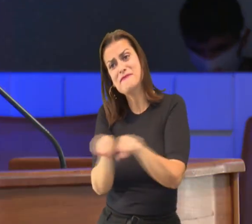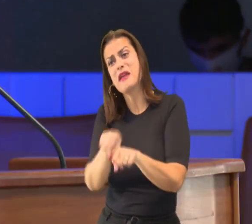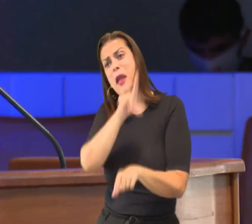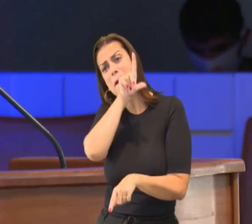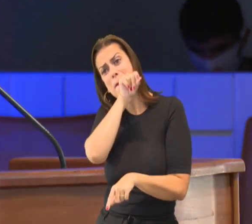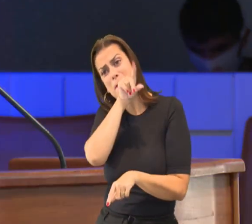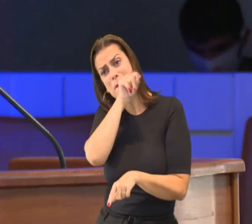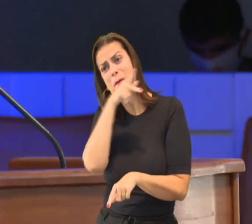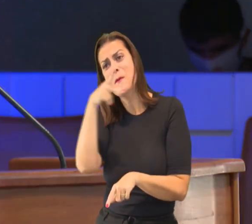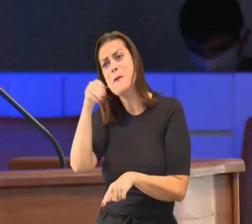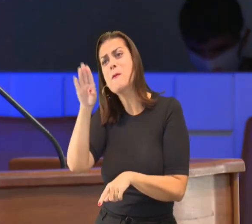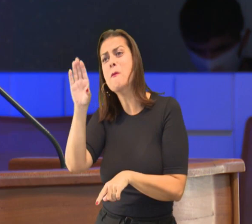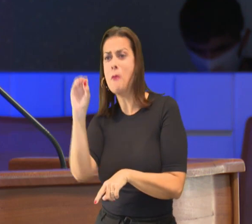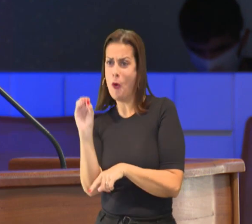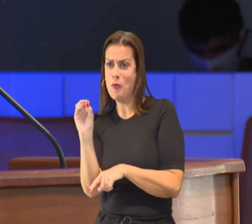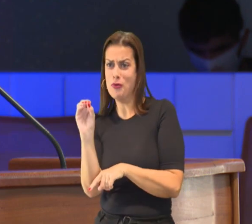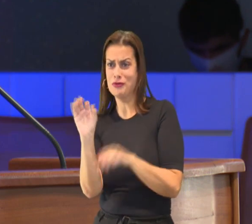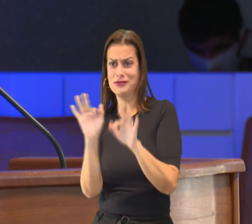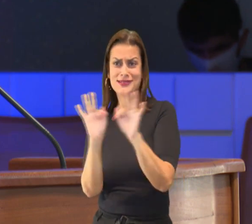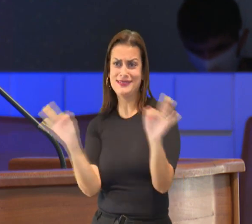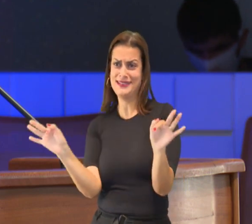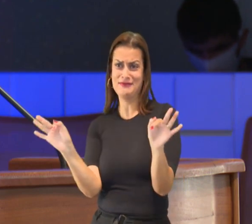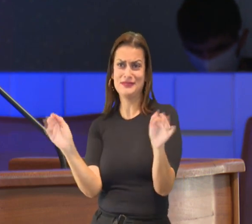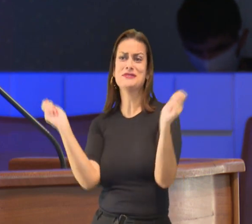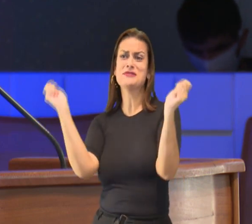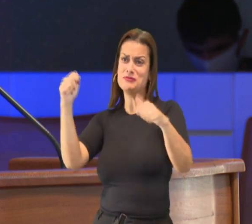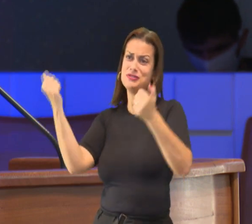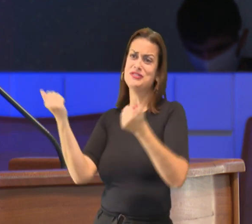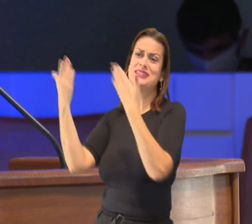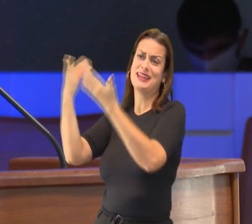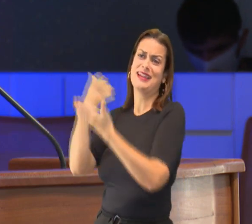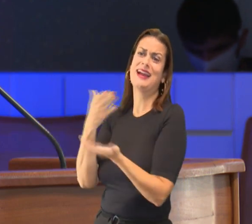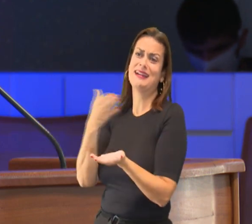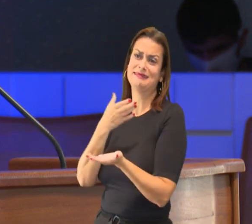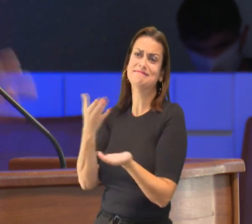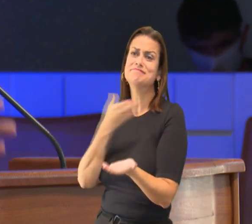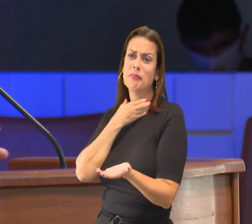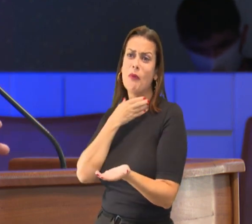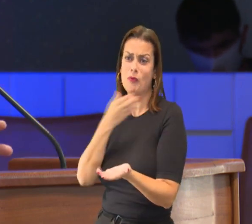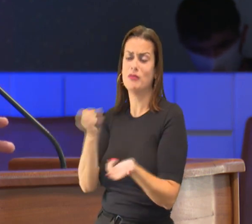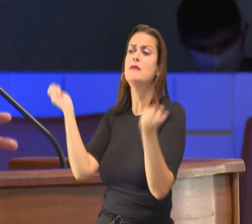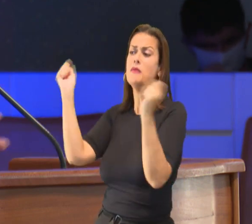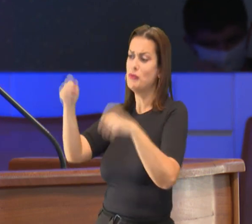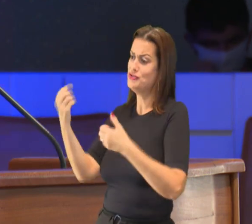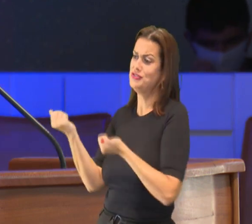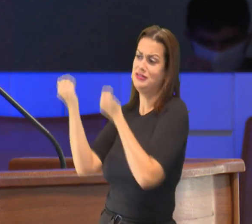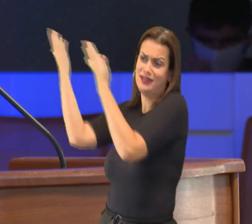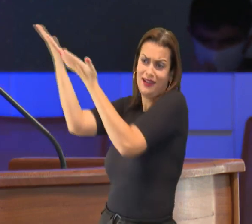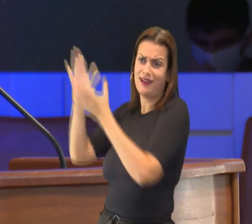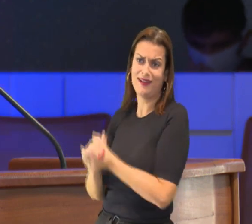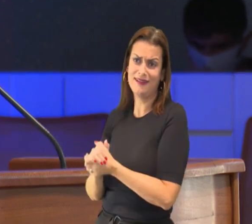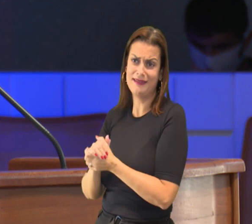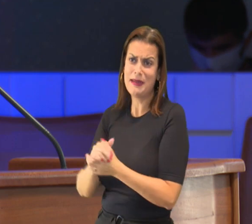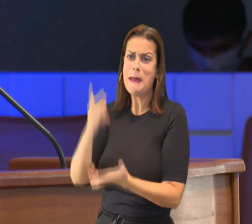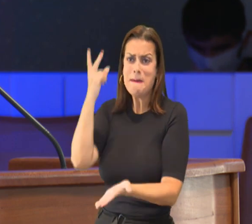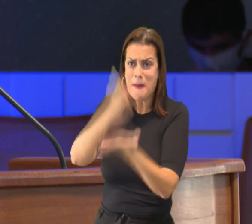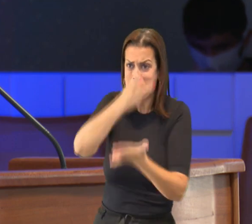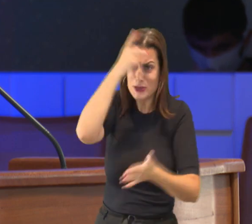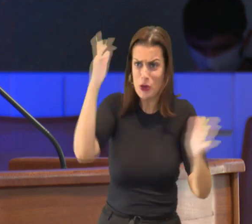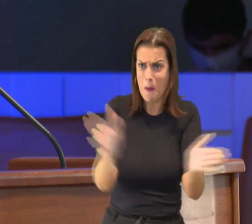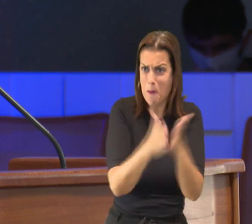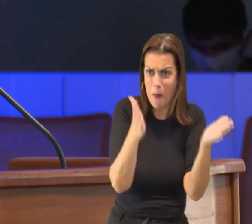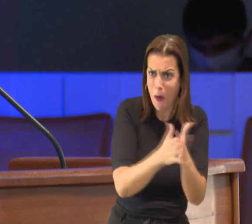eram as formas mais simples de se oferecer alguma coisa ao Senhor, que qualquer pessoa, mesmo sendo pobre, sem